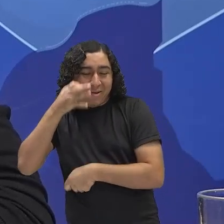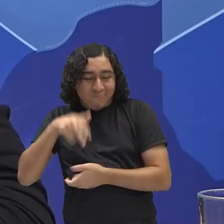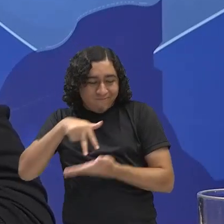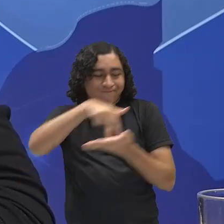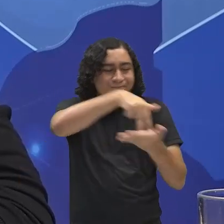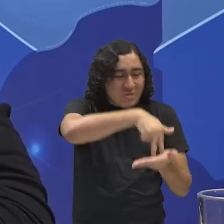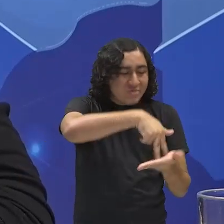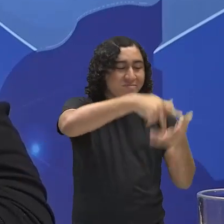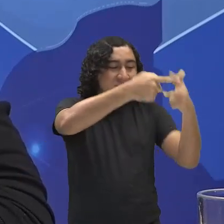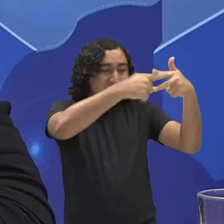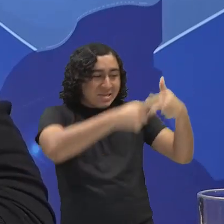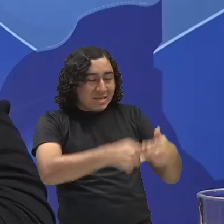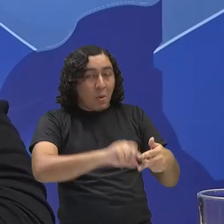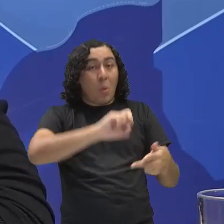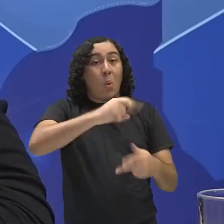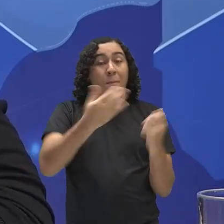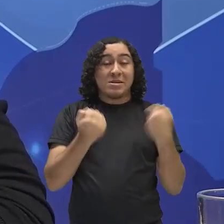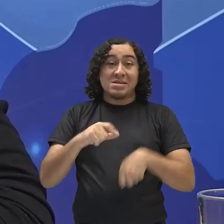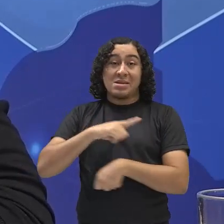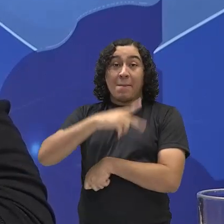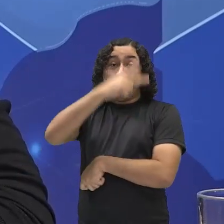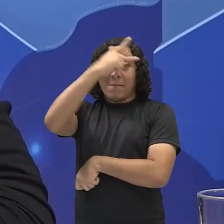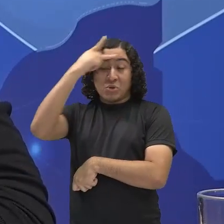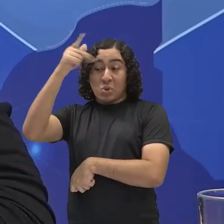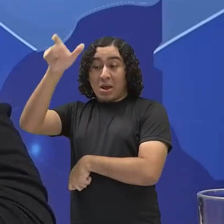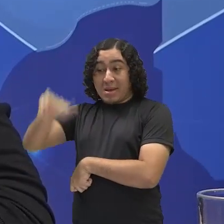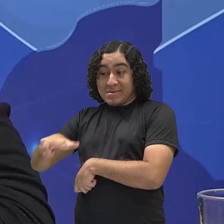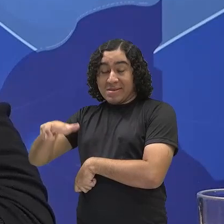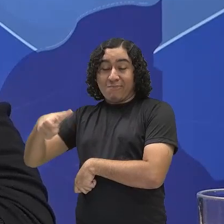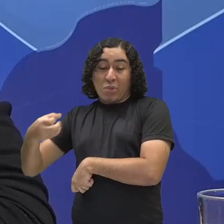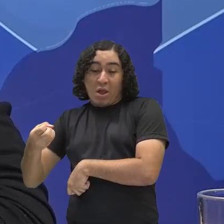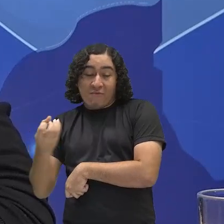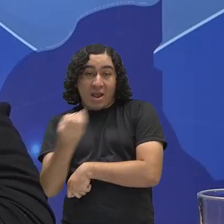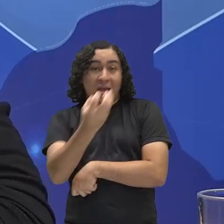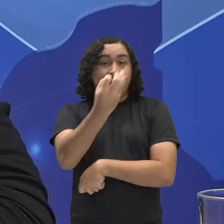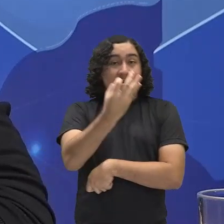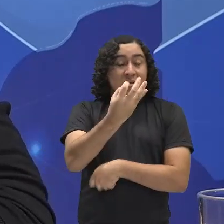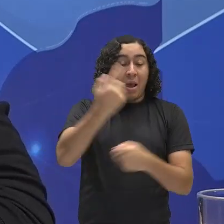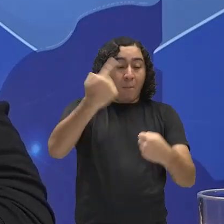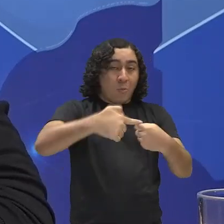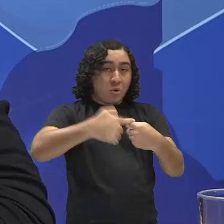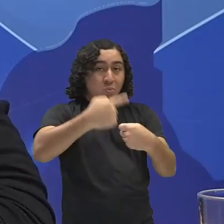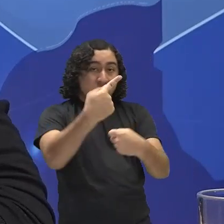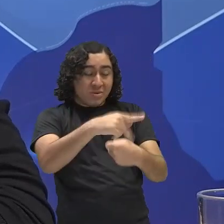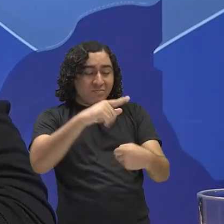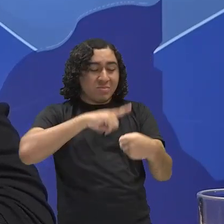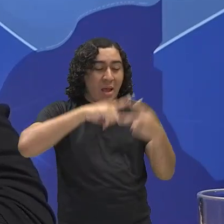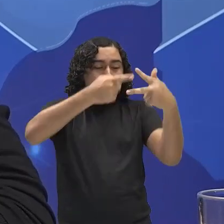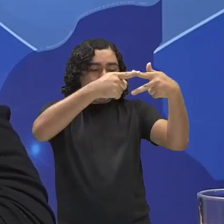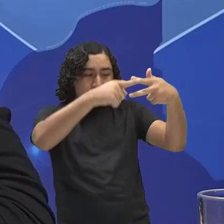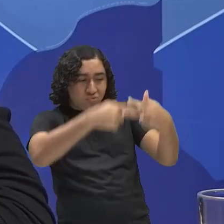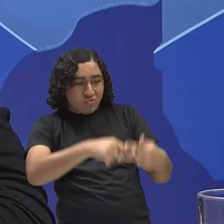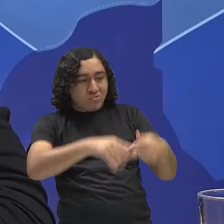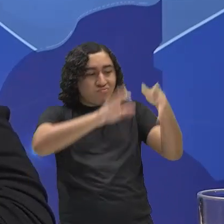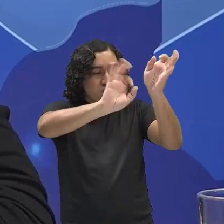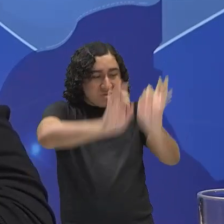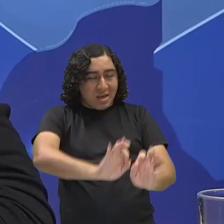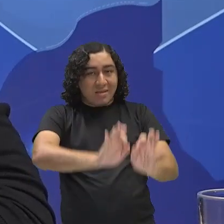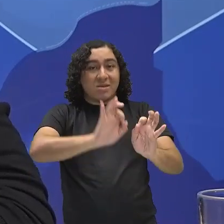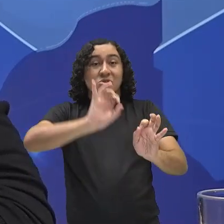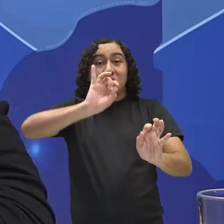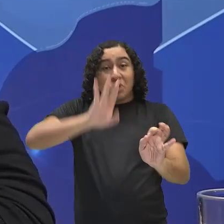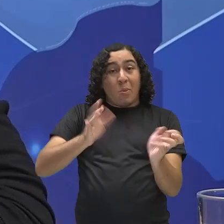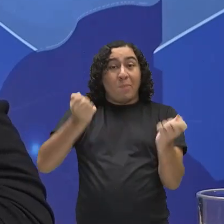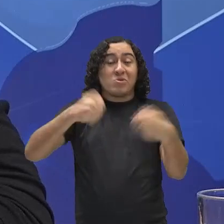é necessário que um técnico vá à sua localidade para fazer alguma configuração, alguma correção que só pode ser feita ali